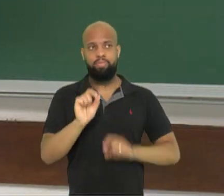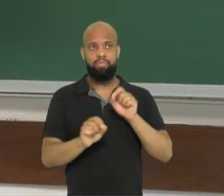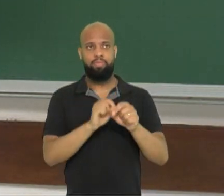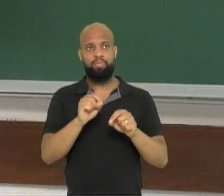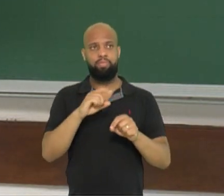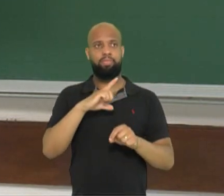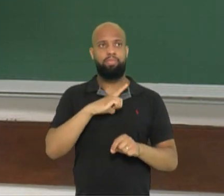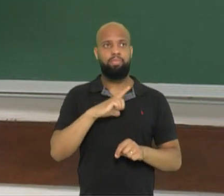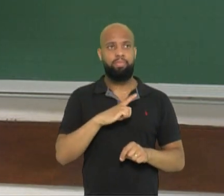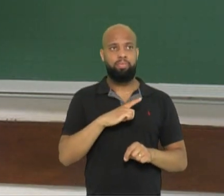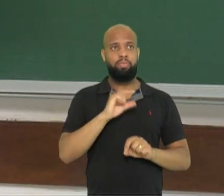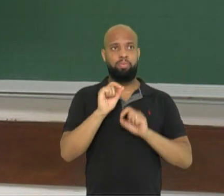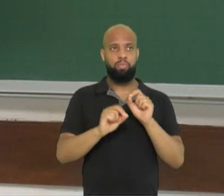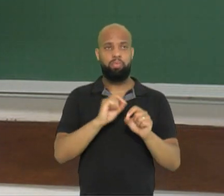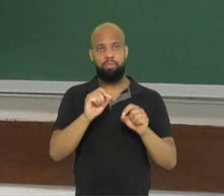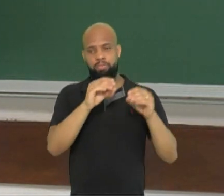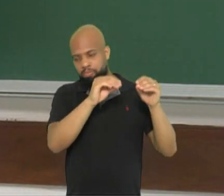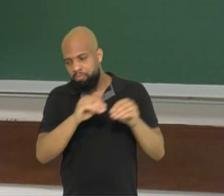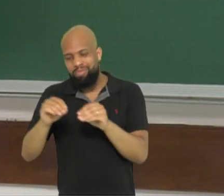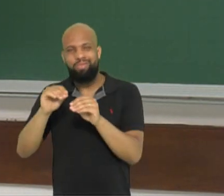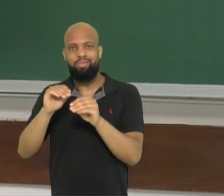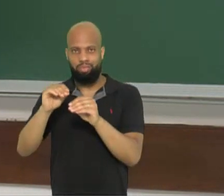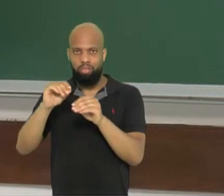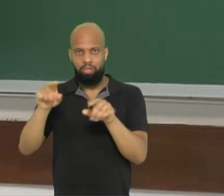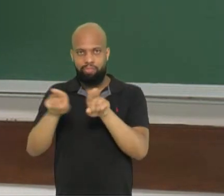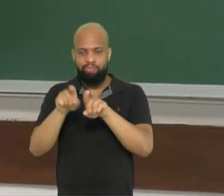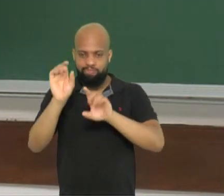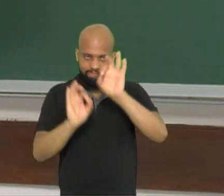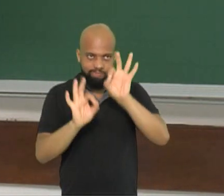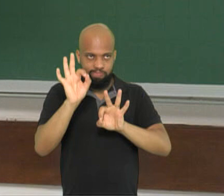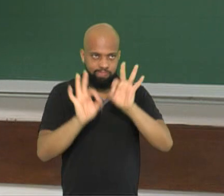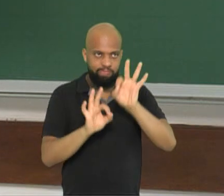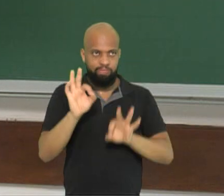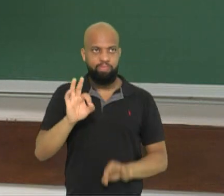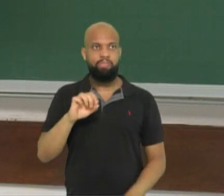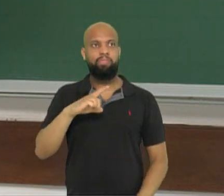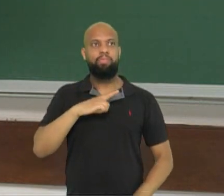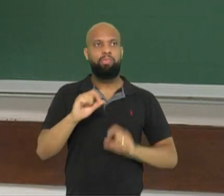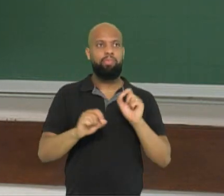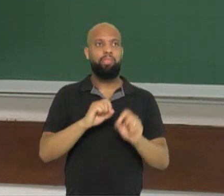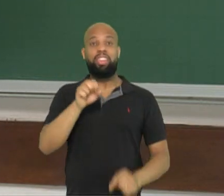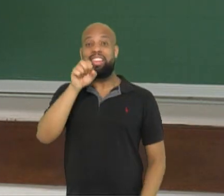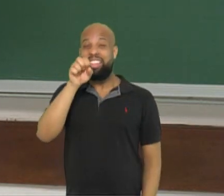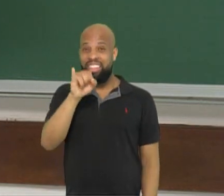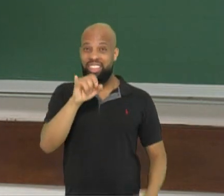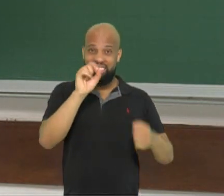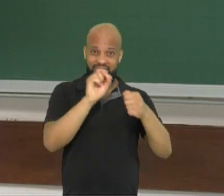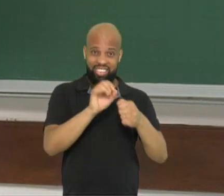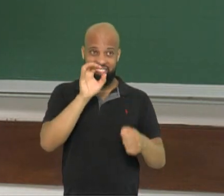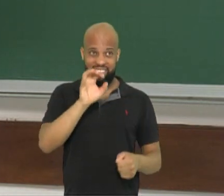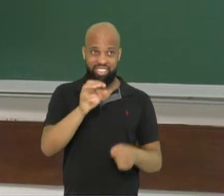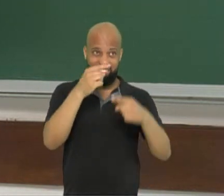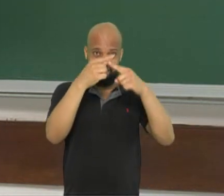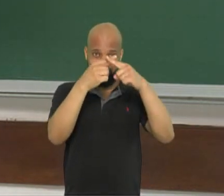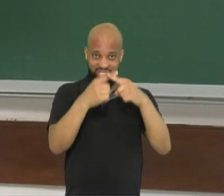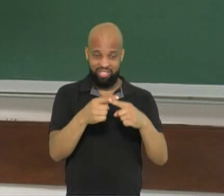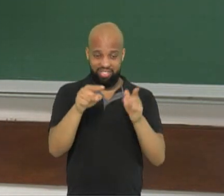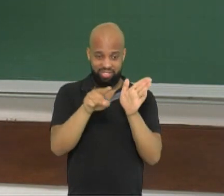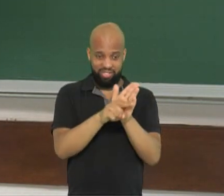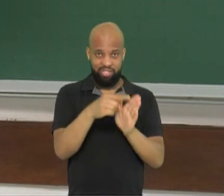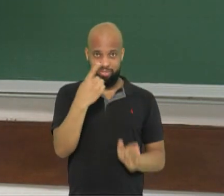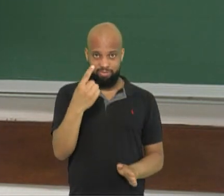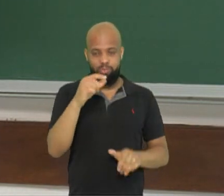passa o sinal para o 2, né, para a fração, na verdade, e muda a desigualdade, toma cuidado nisso, ó, menor